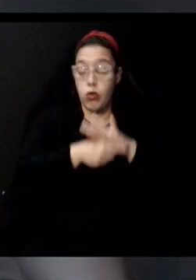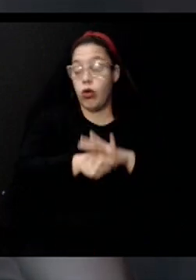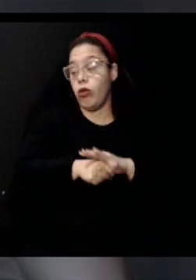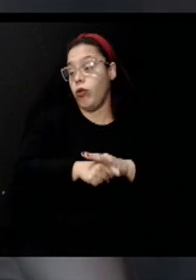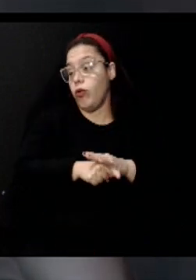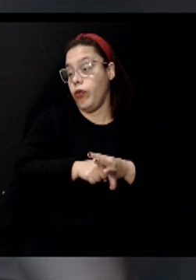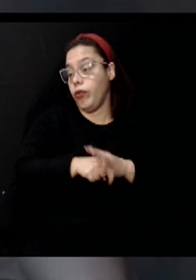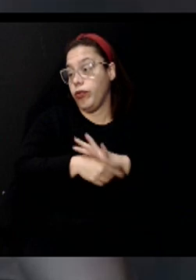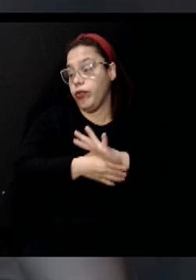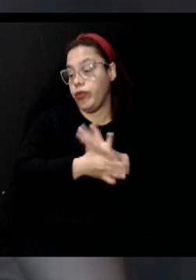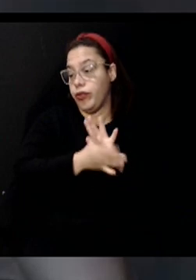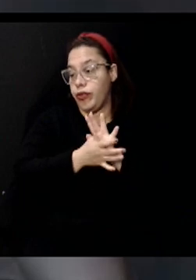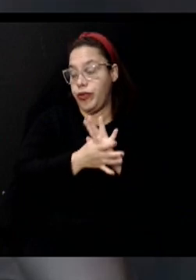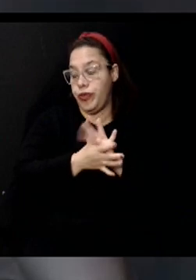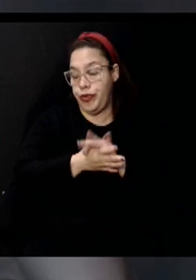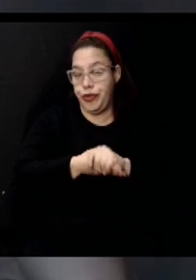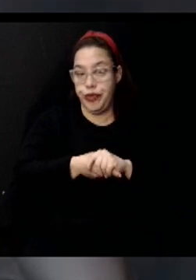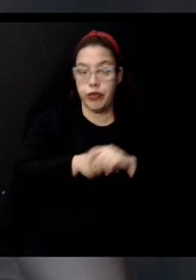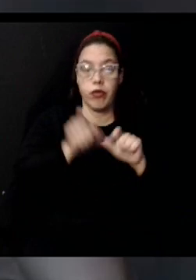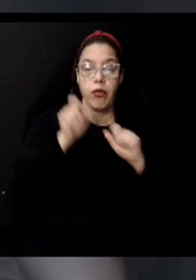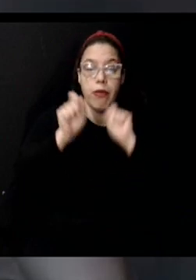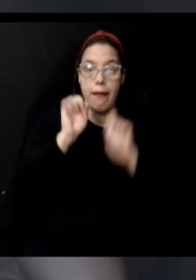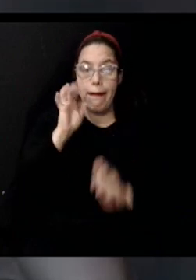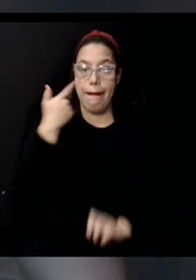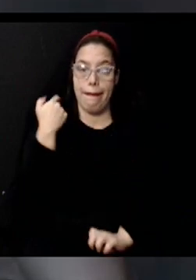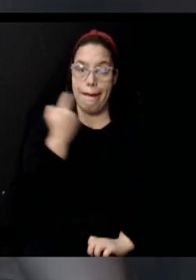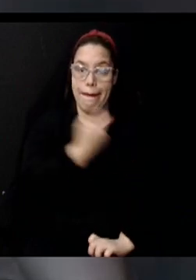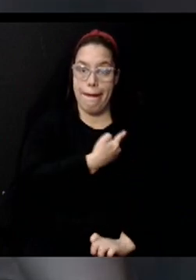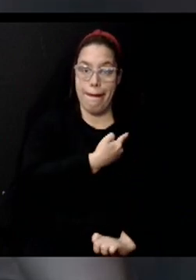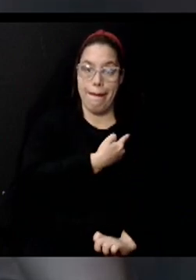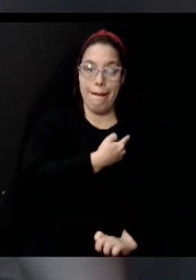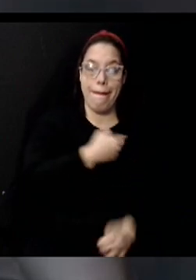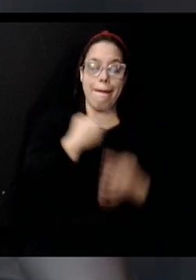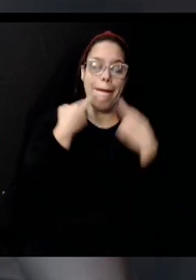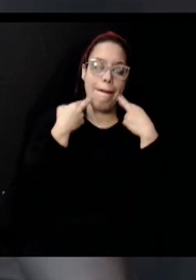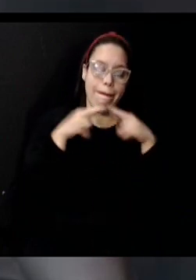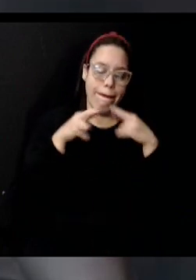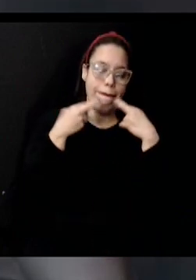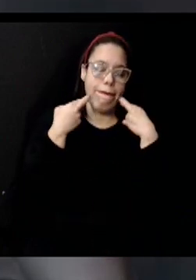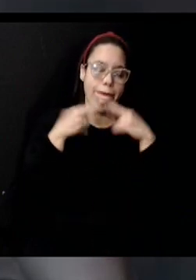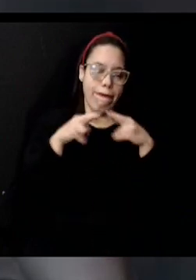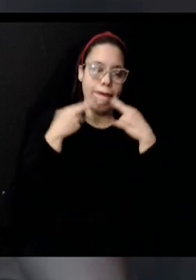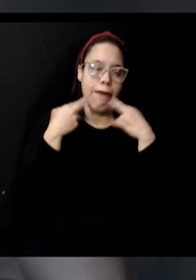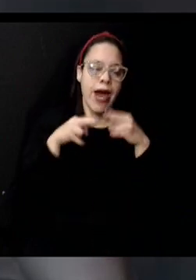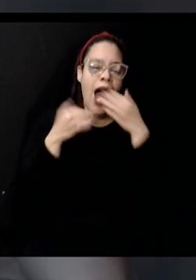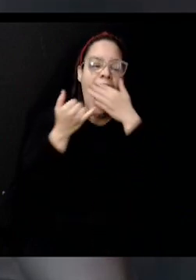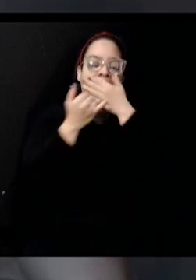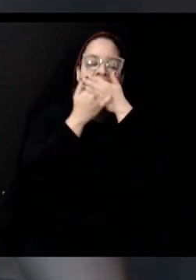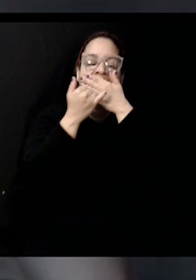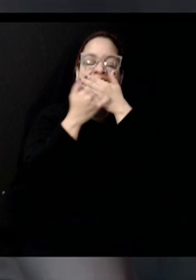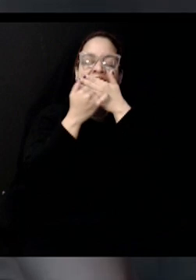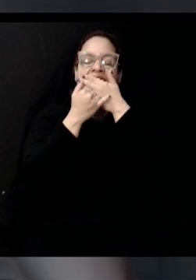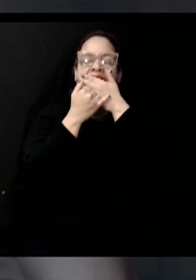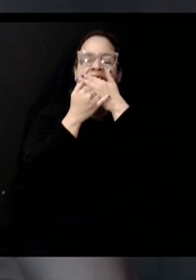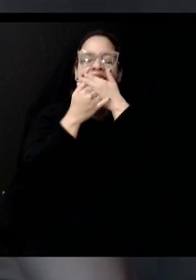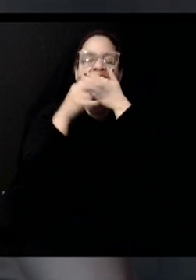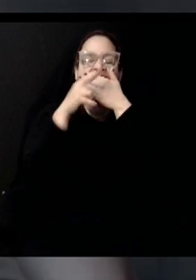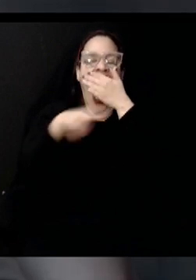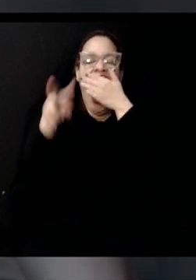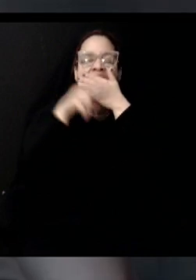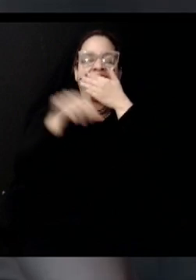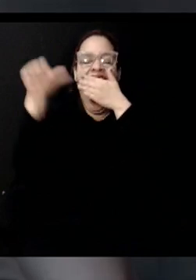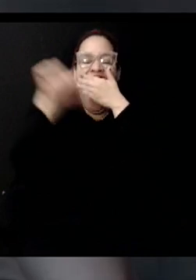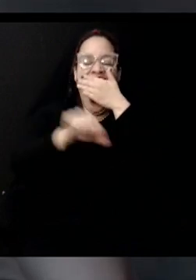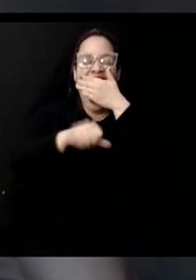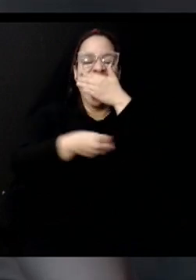sabendo o que está acontecendo com a gente, que a gente está reclamando tanto, que a gente só está olhando o lado ruim da vida.